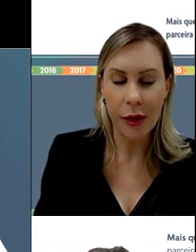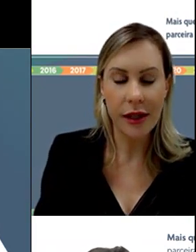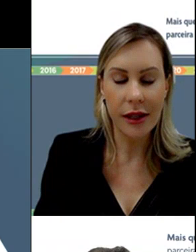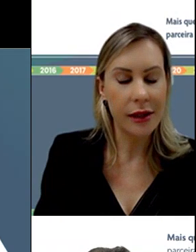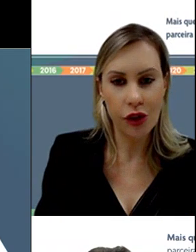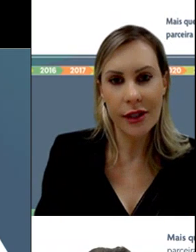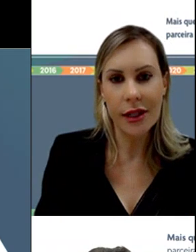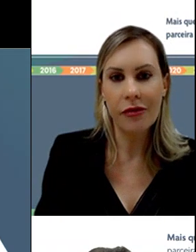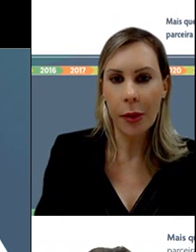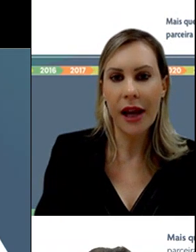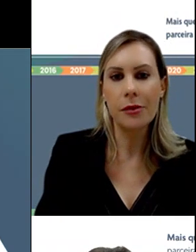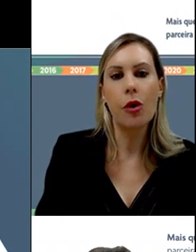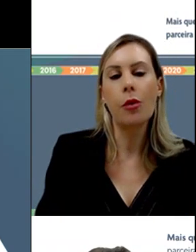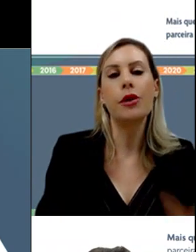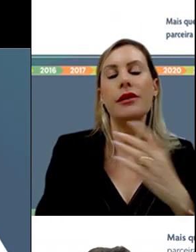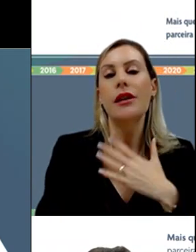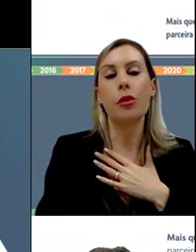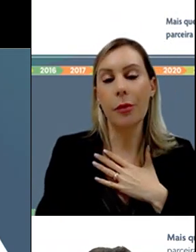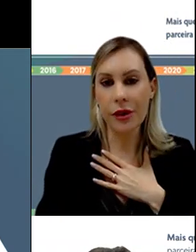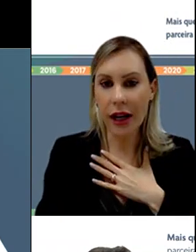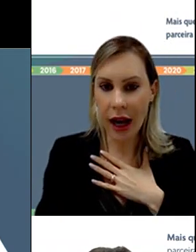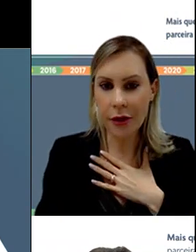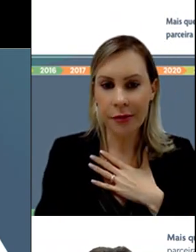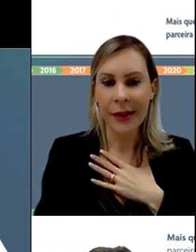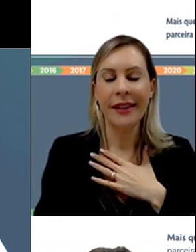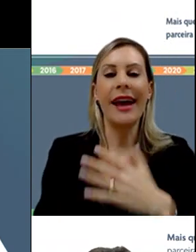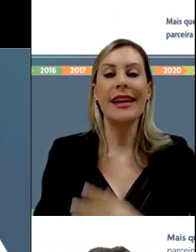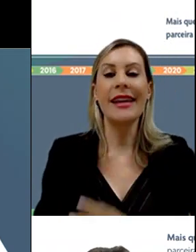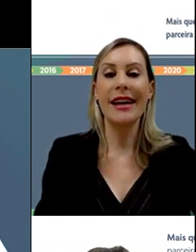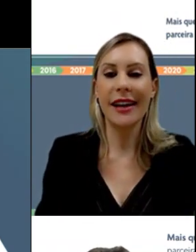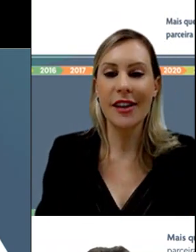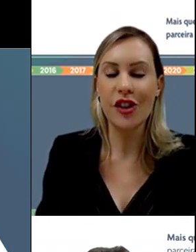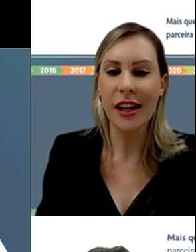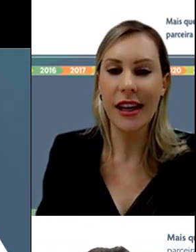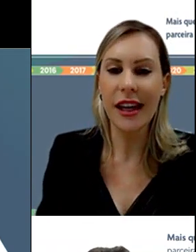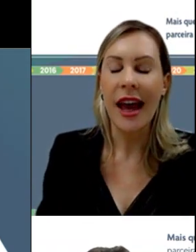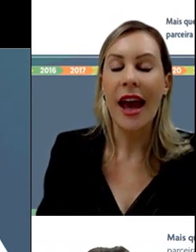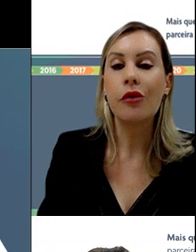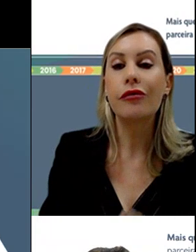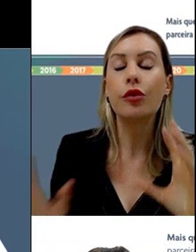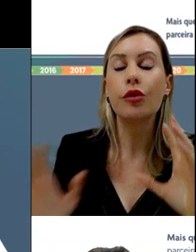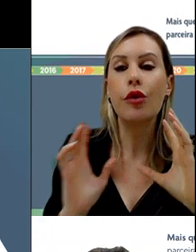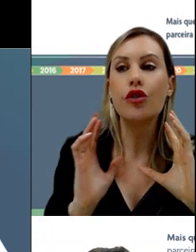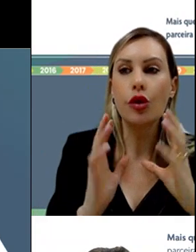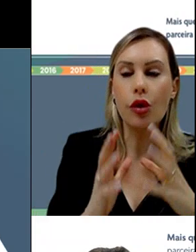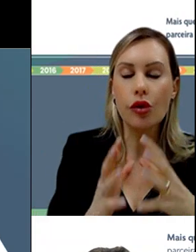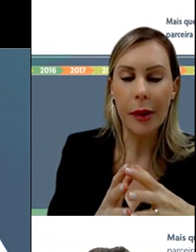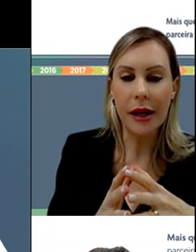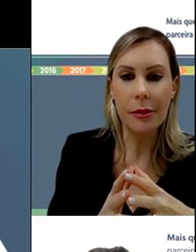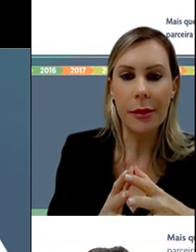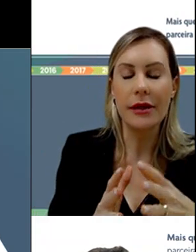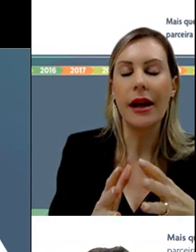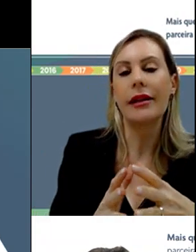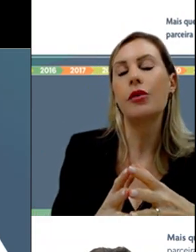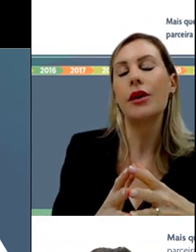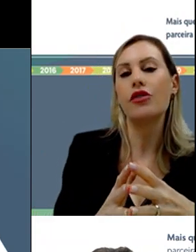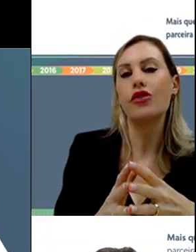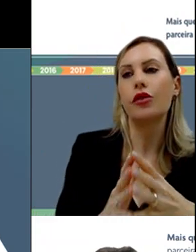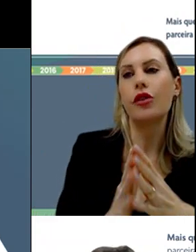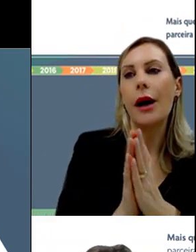despesas administrativas da FUNPRESP, como, por exemplo, o meu salário, né? E essa caixinha aqui é um fundo onde todos os participantes